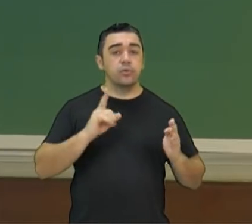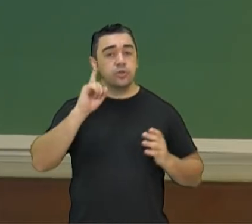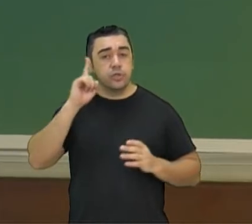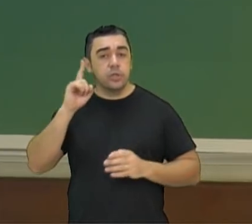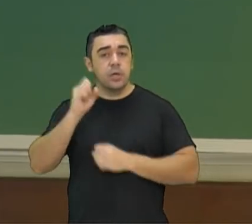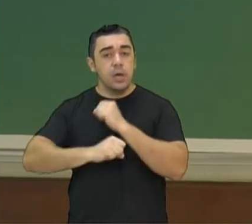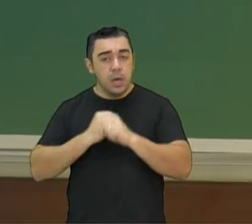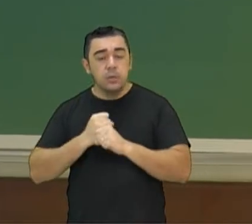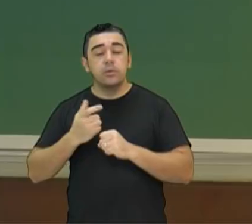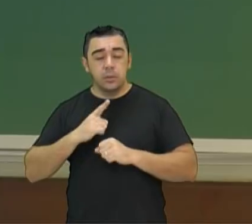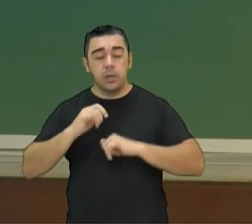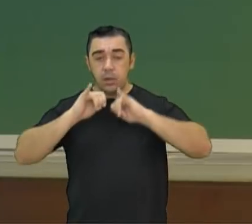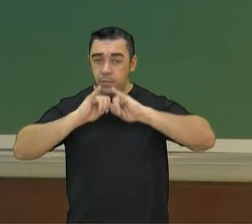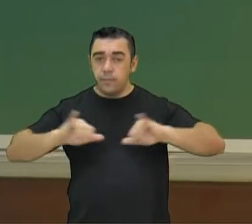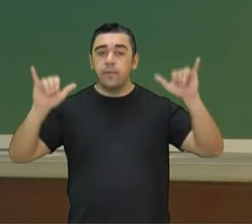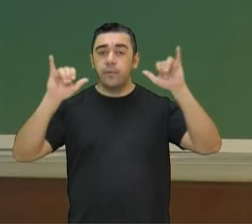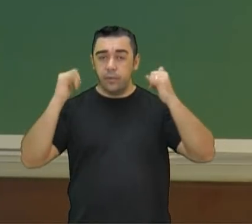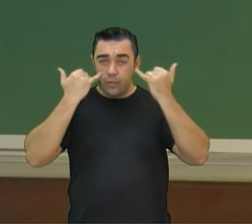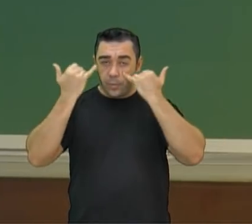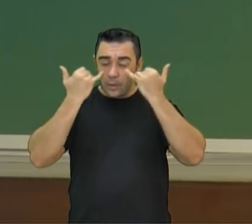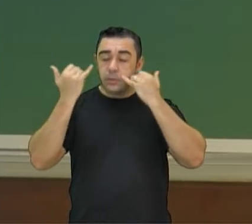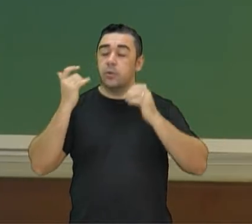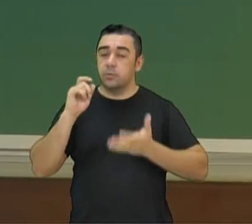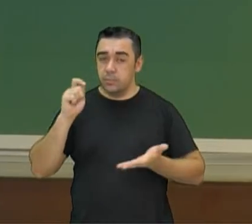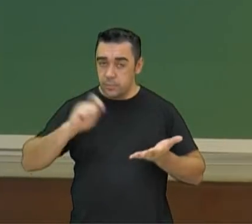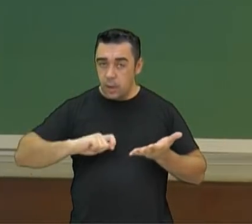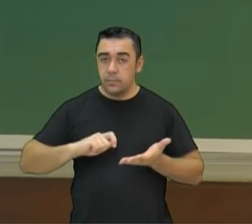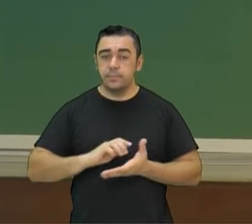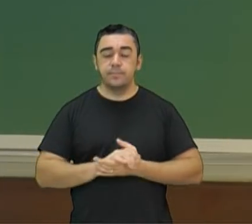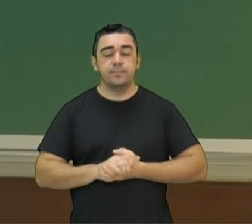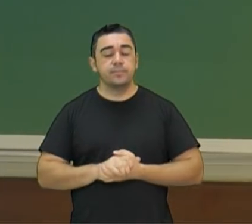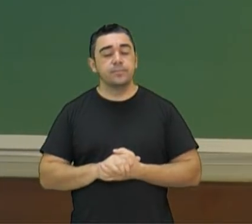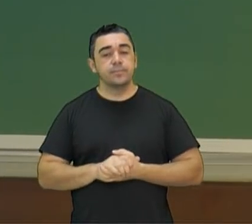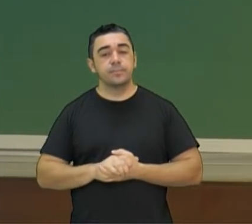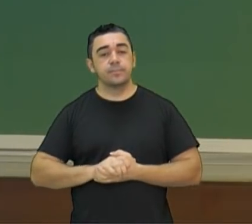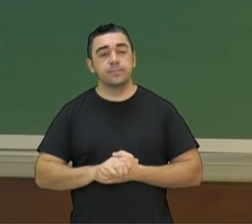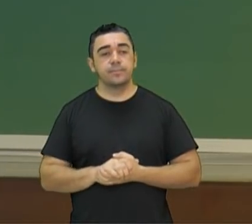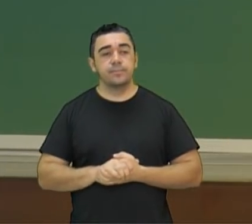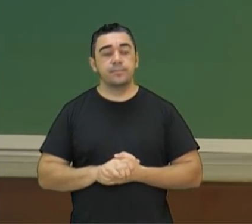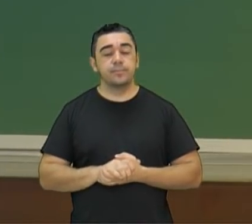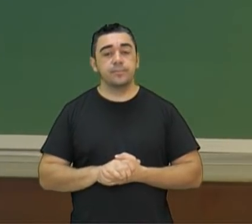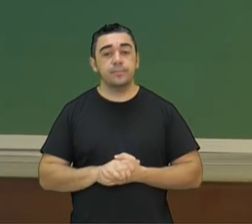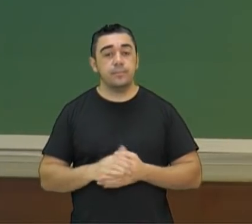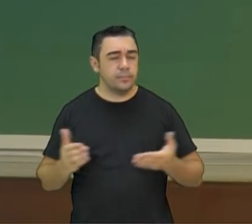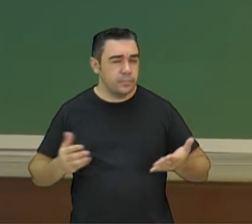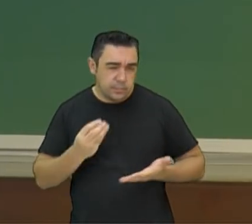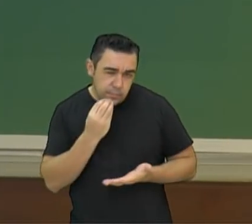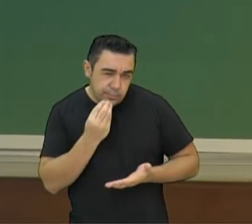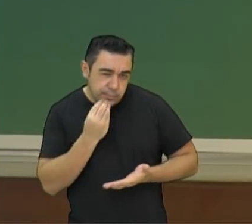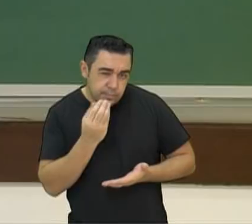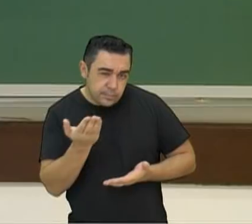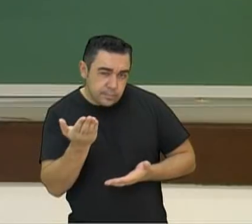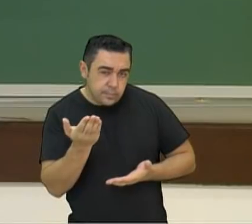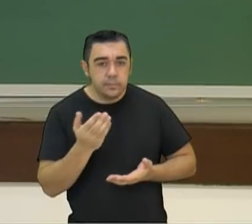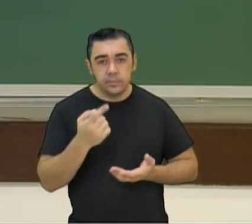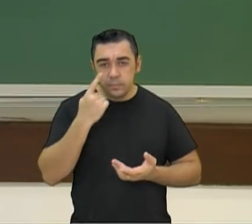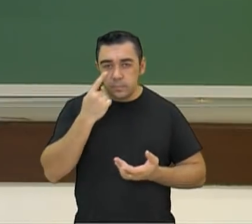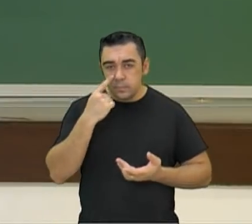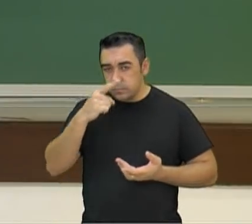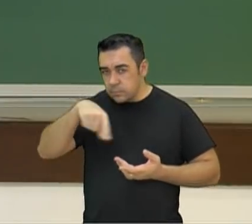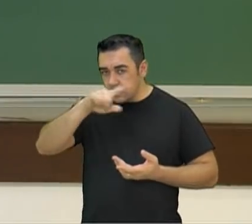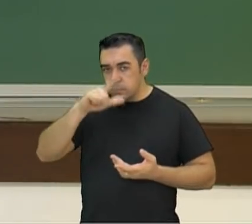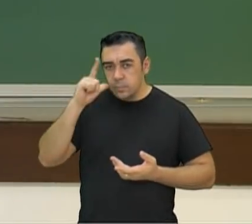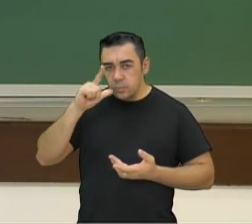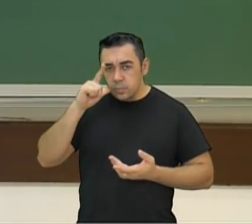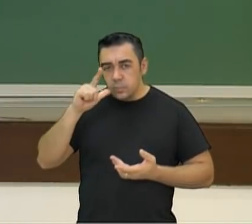que informar essa dimensão temporal, ok? Então, vamos para um teste, ver se vocês aí estão